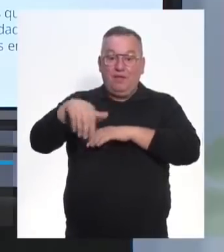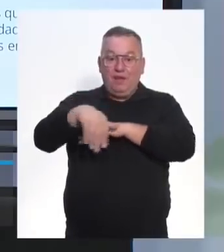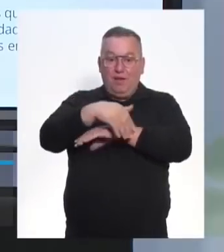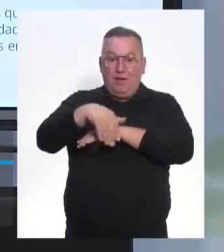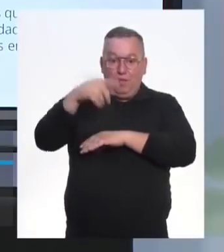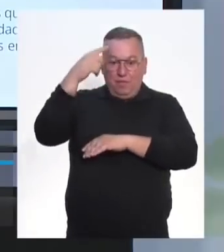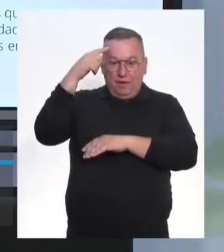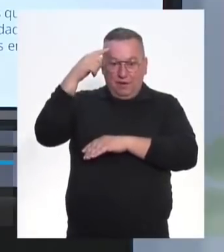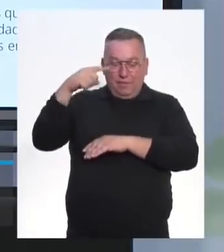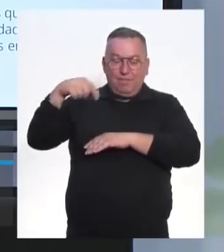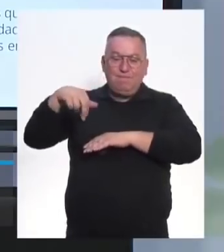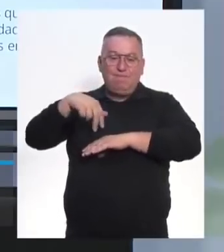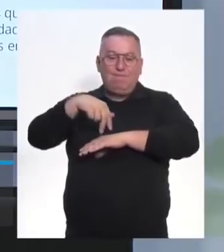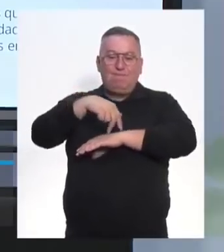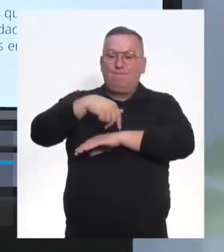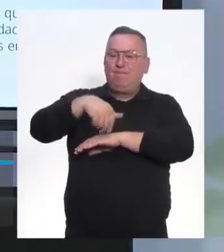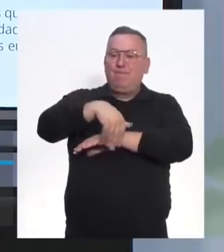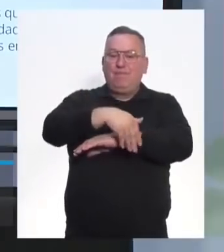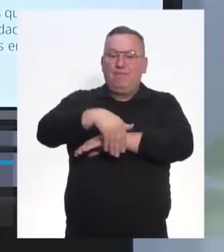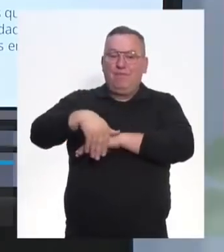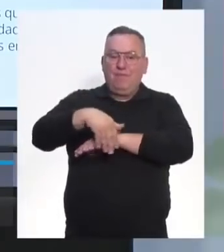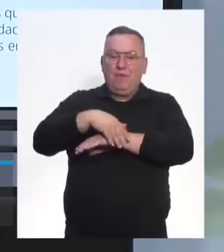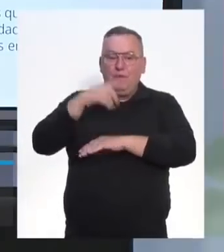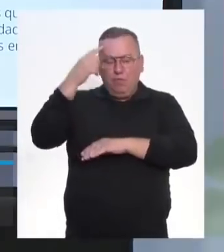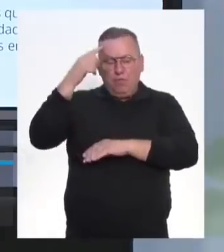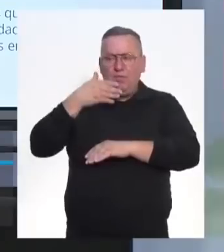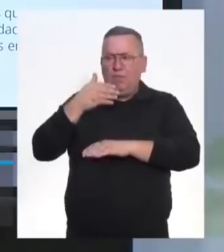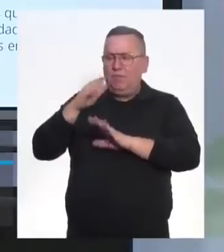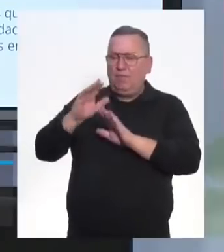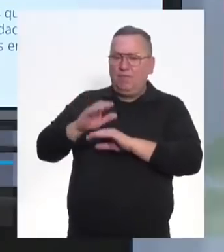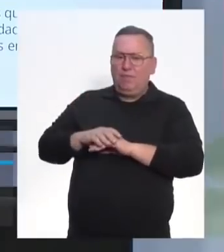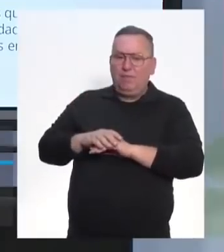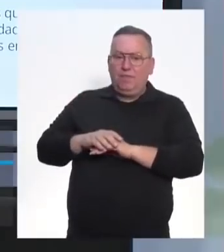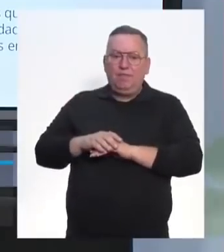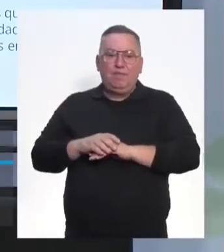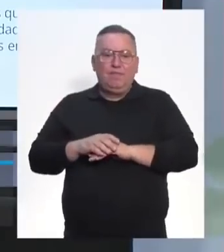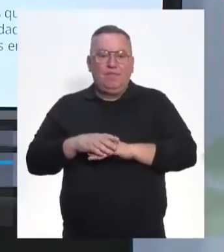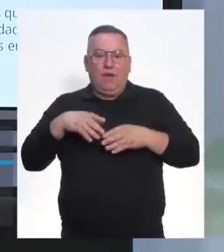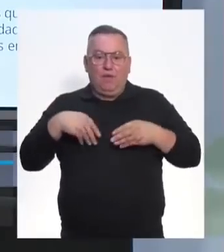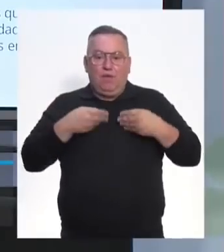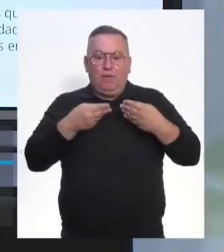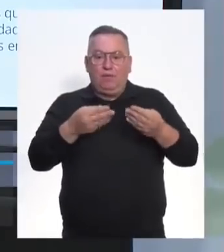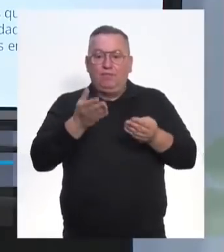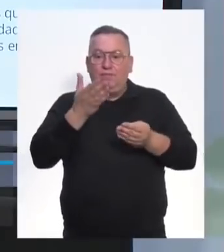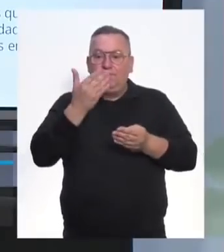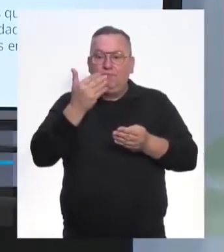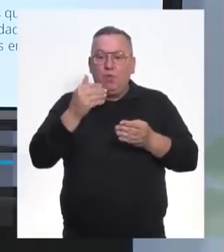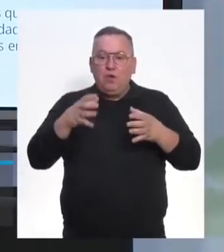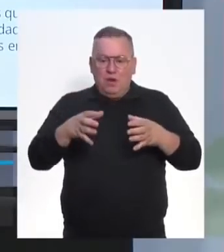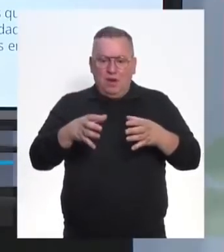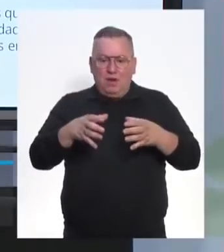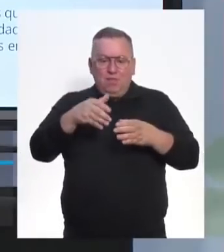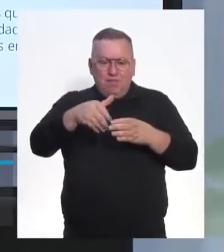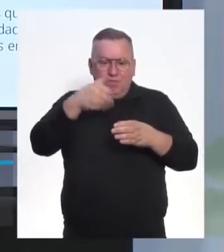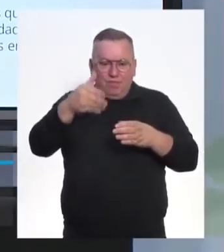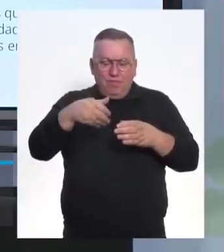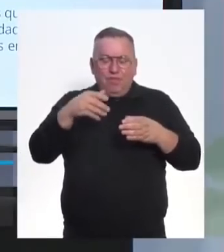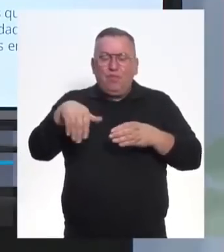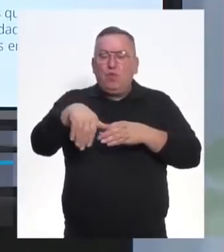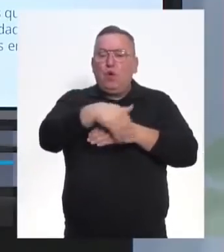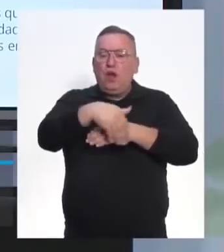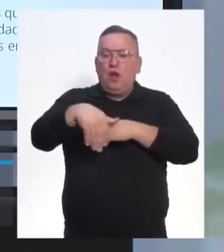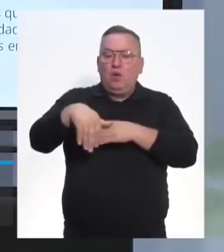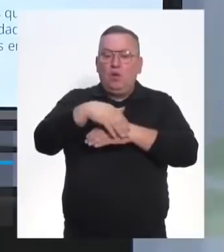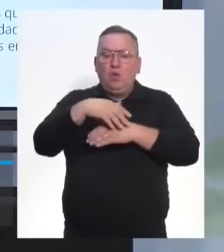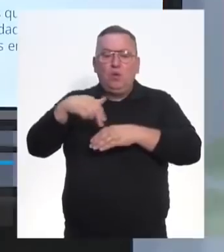pensa, ó, você tá andando na rua, vou pensar melhor, ó. Sou entregador de comida, né? Tô entregando ali comida, tô na rua, né,